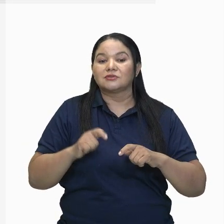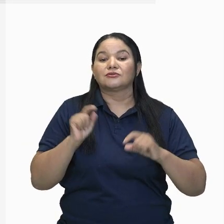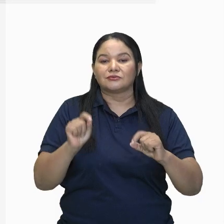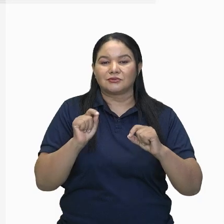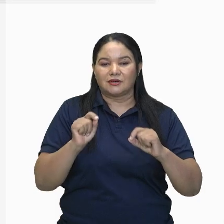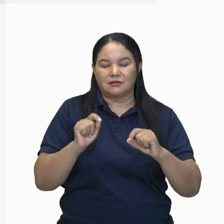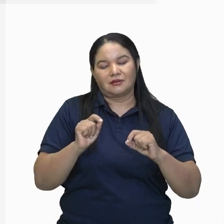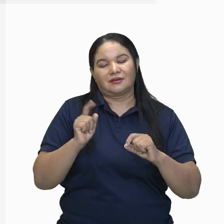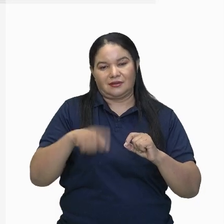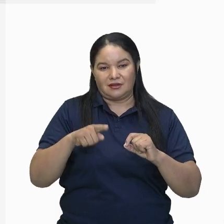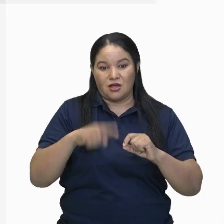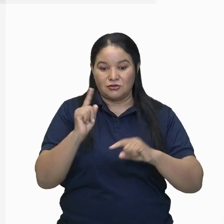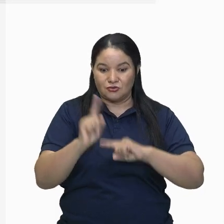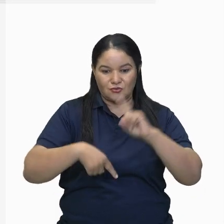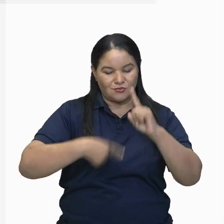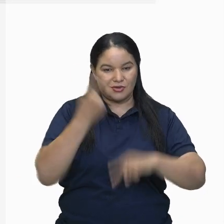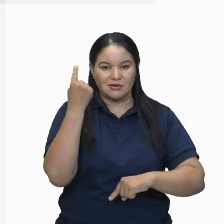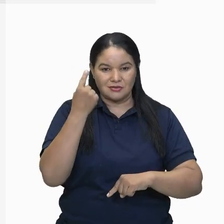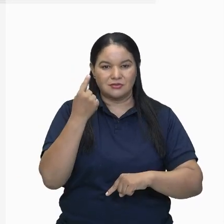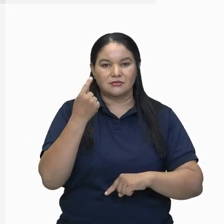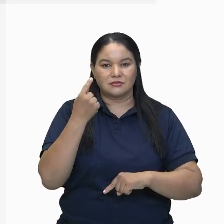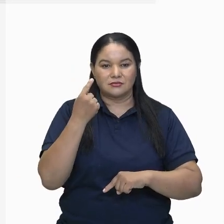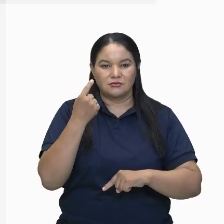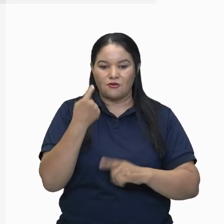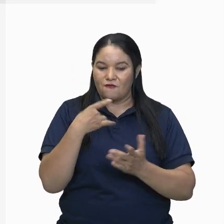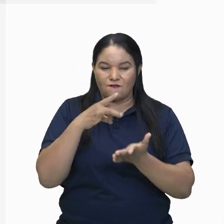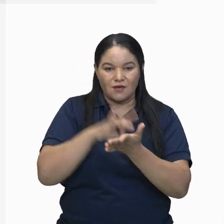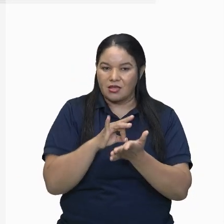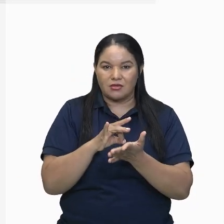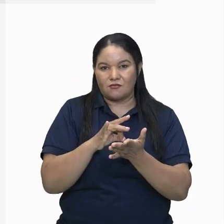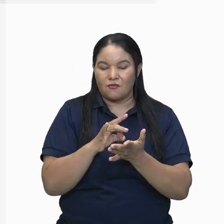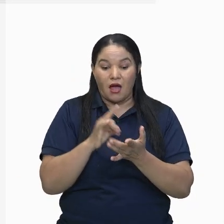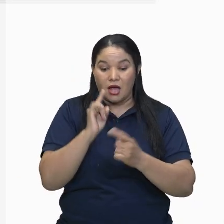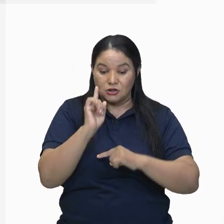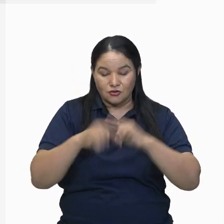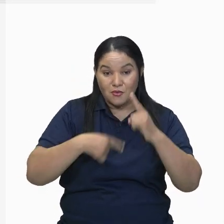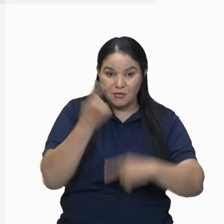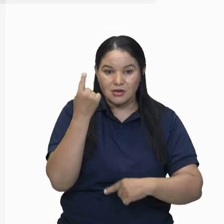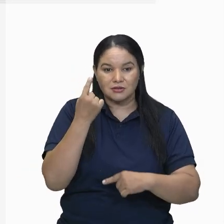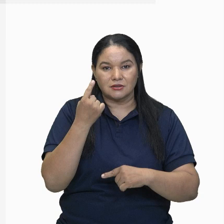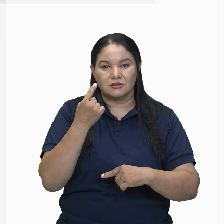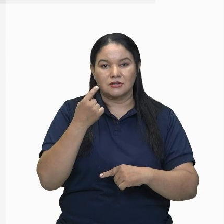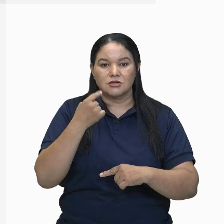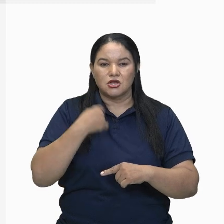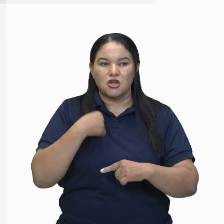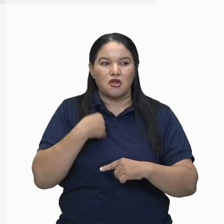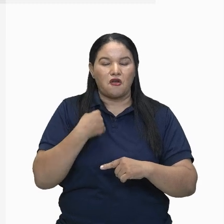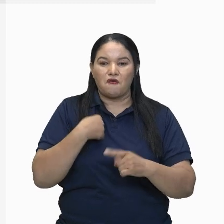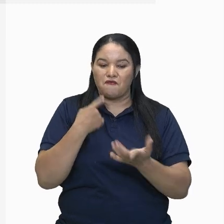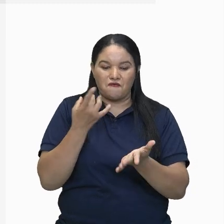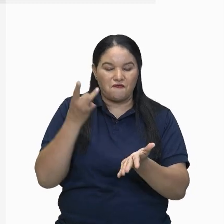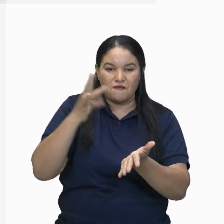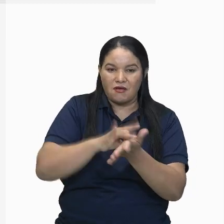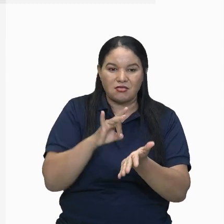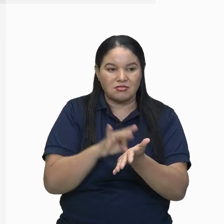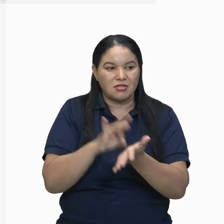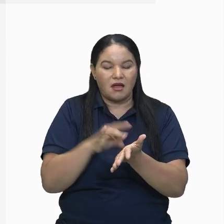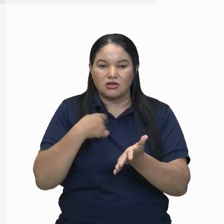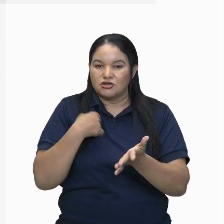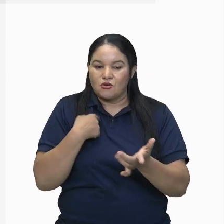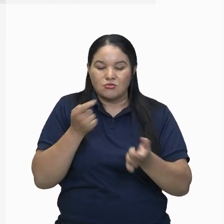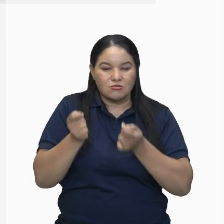superação e não na verdade. Não interessa nesse momento, ponto, eu sou o dono da verdade. Não, você tem que